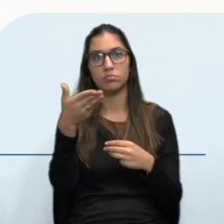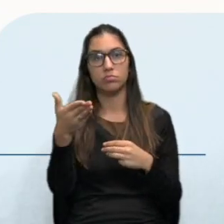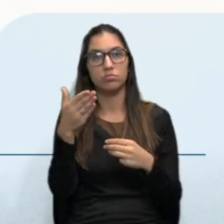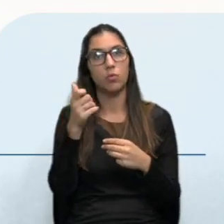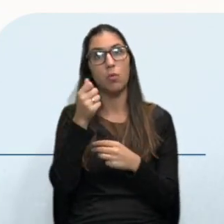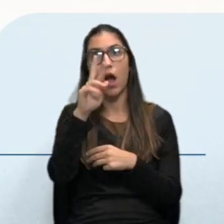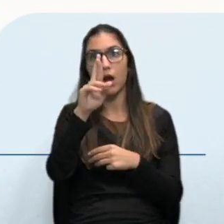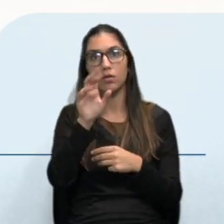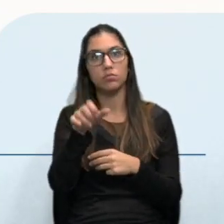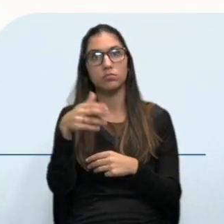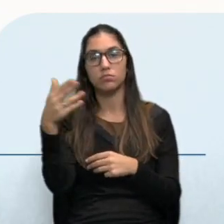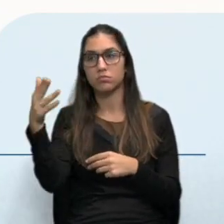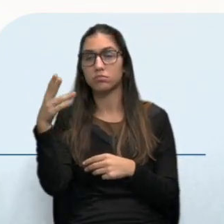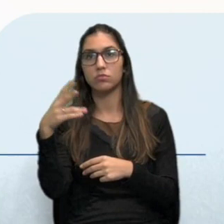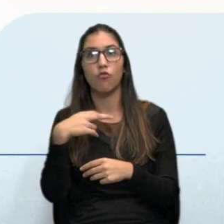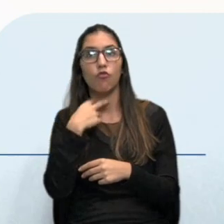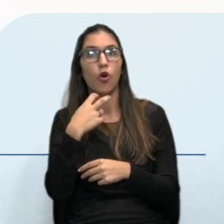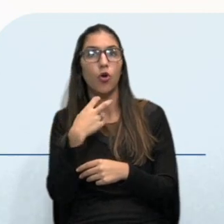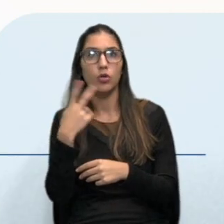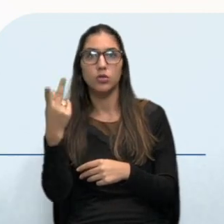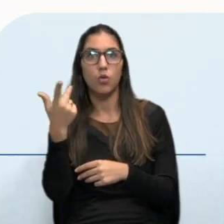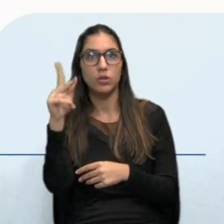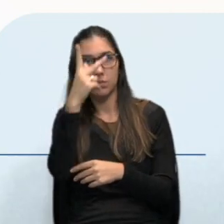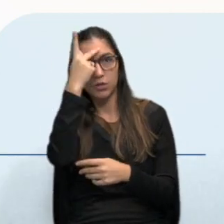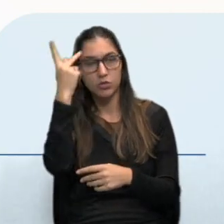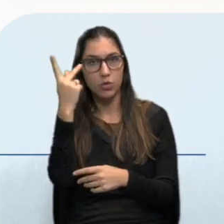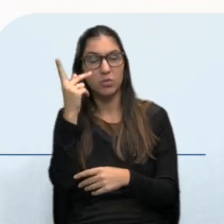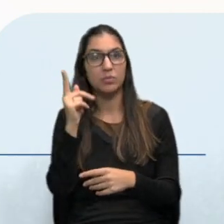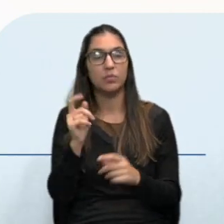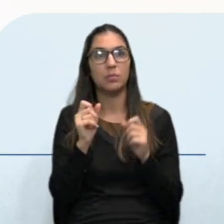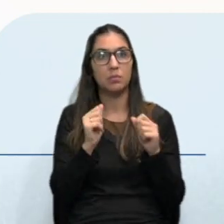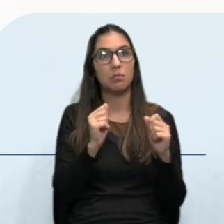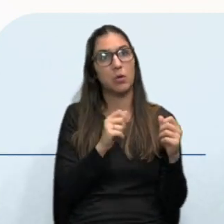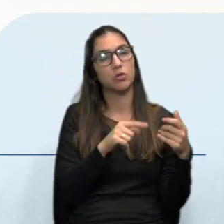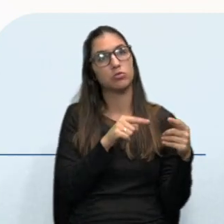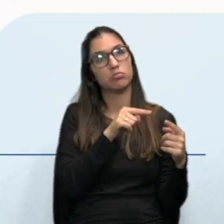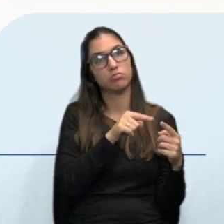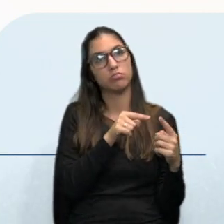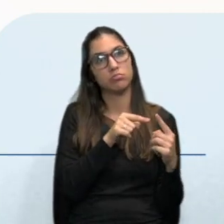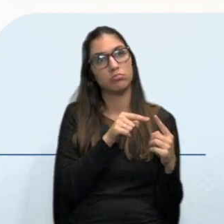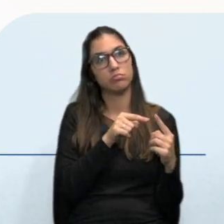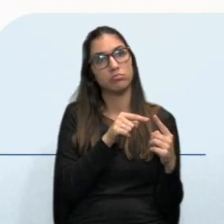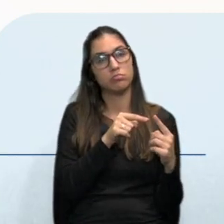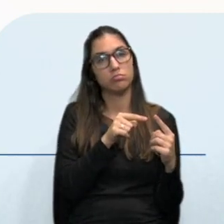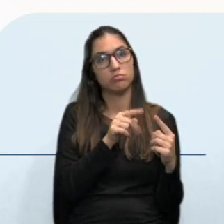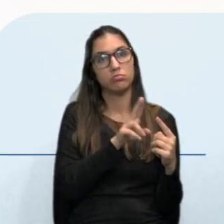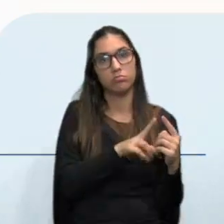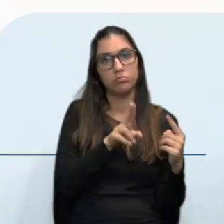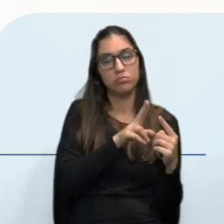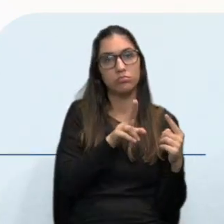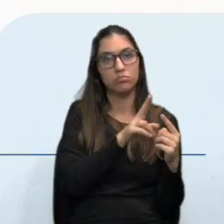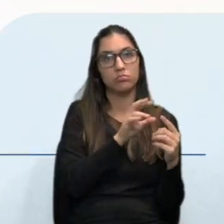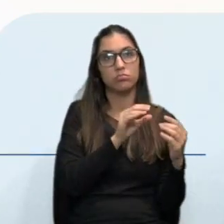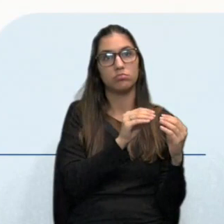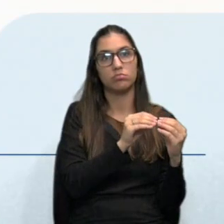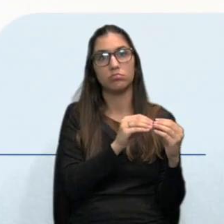o ar, o receptor pode ser uma outra pessoa. O transmissor pode ser um sinal, um equipamento que vai mandar um